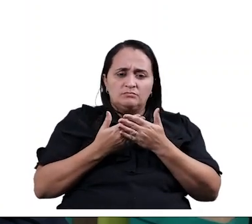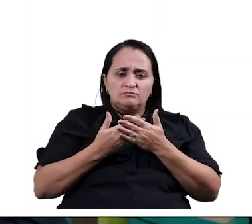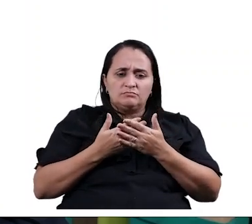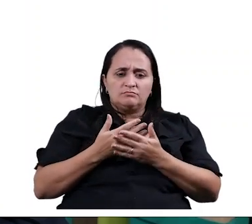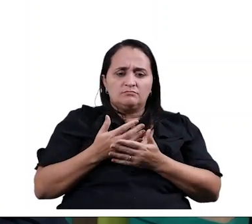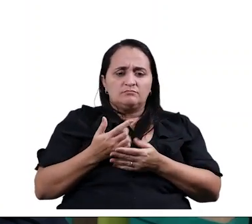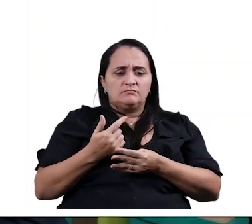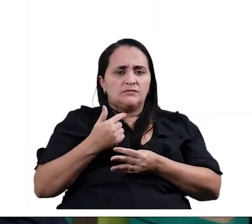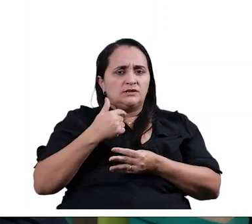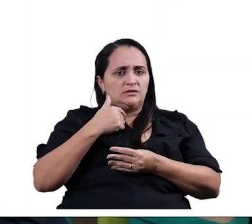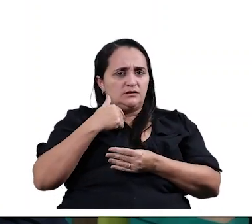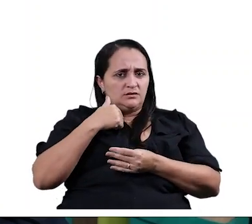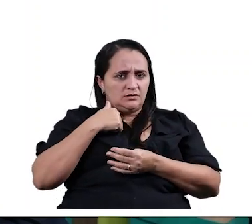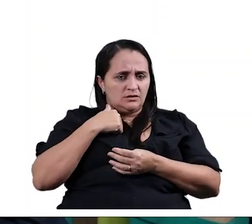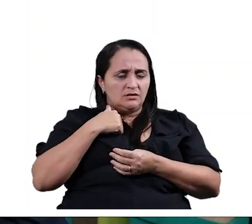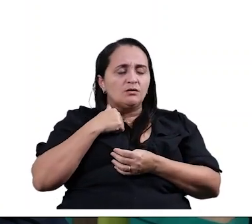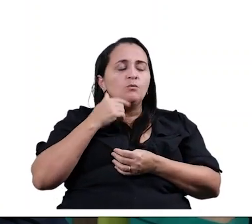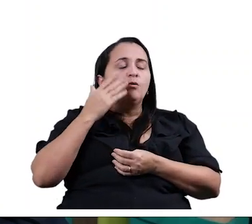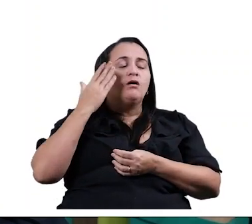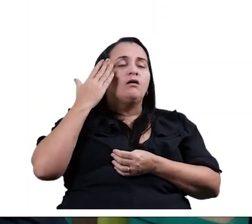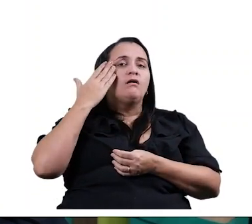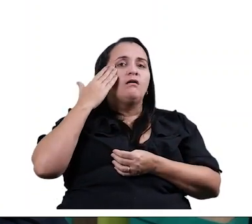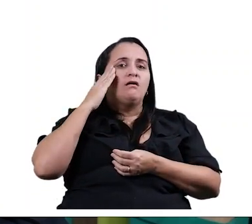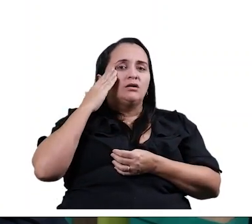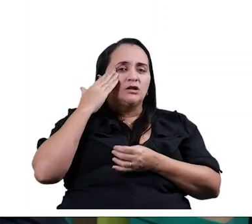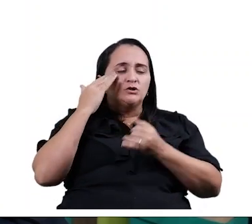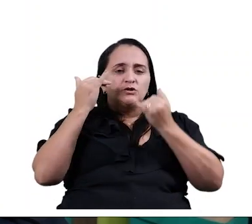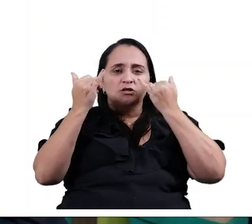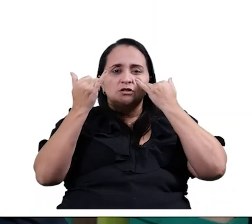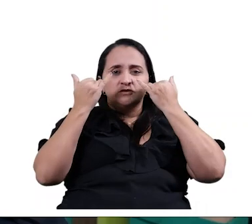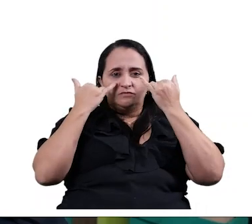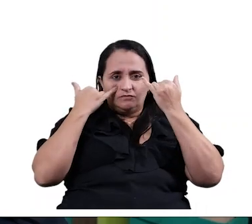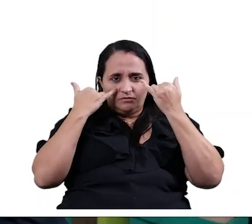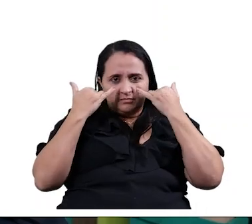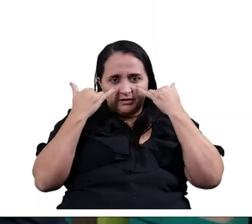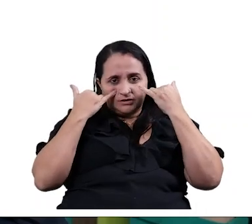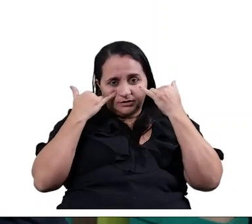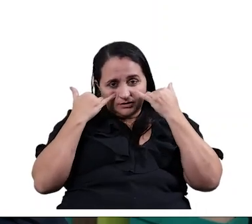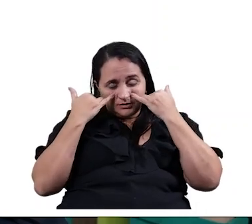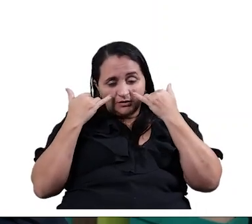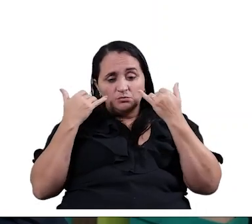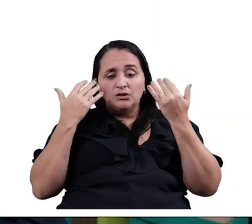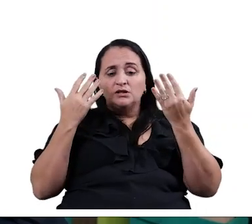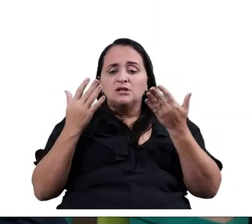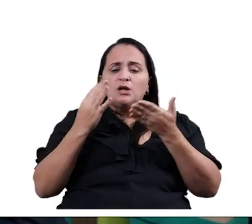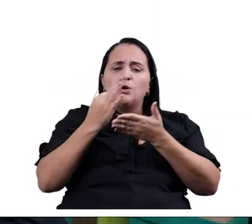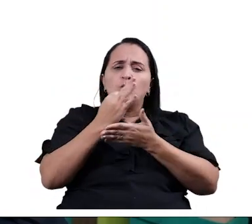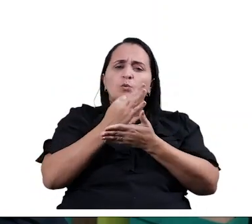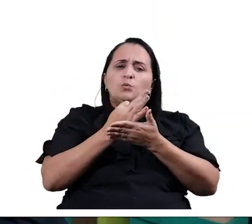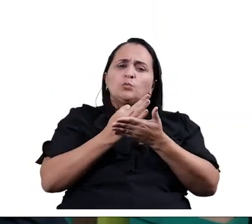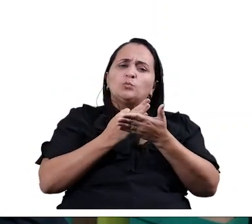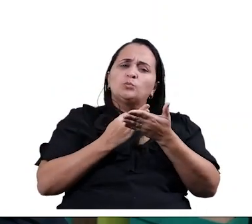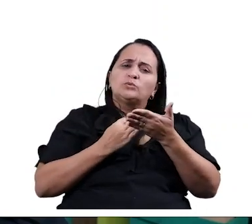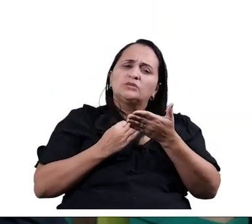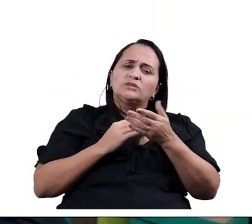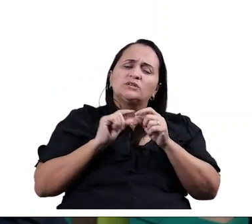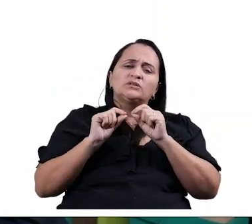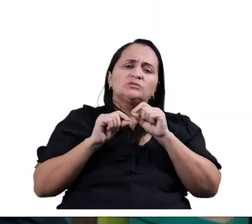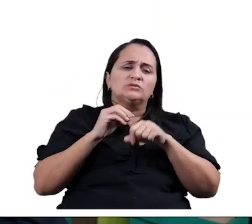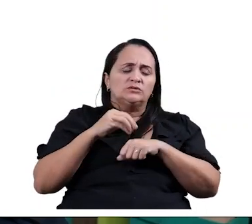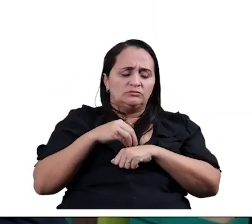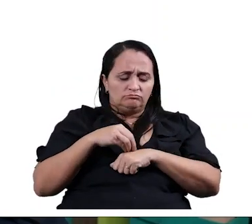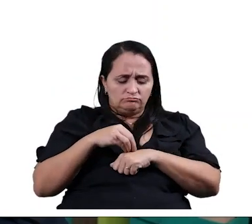fiquei informada. E o que importa é que o autor do texto fez esse texto para levar